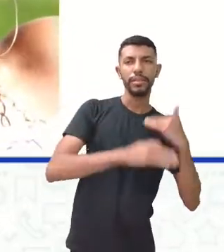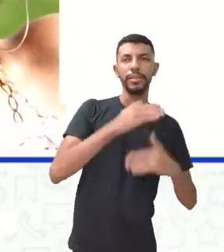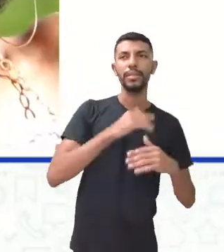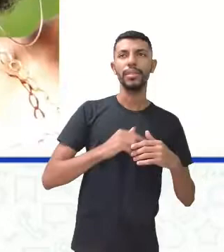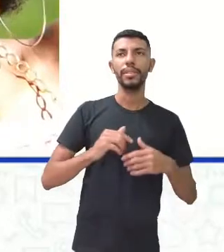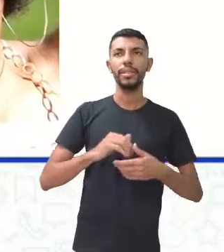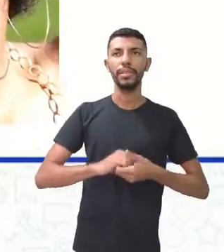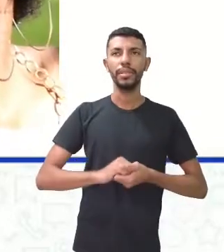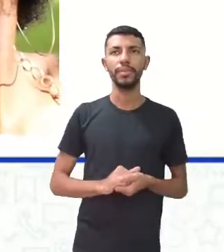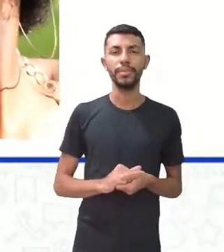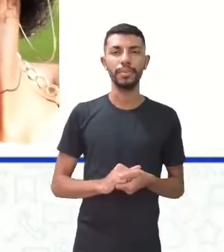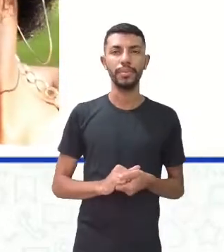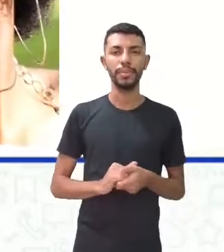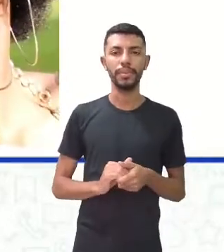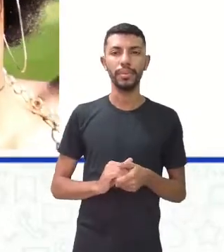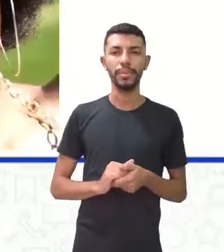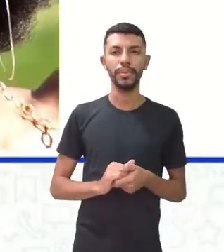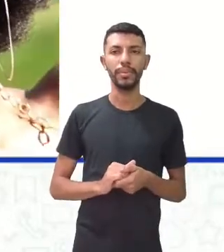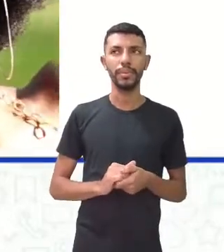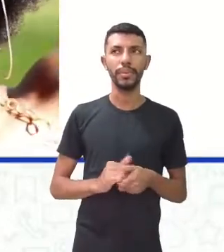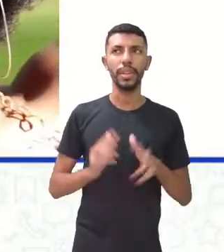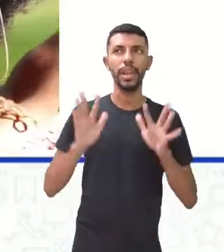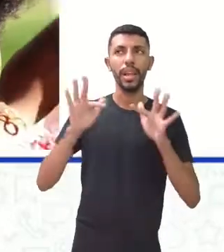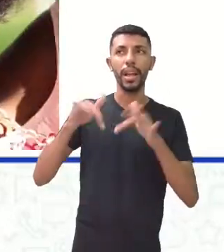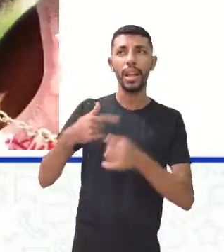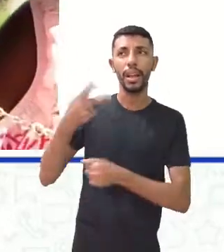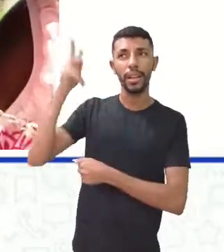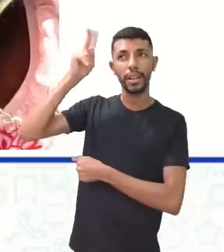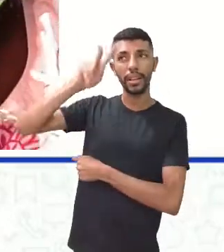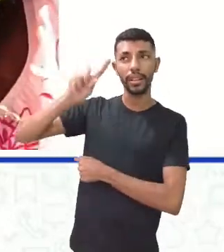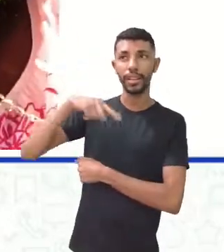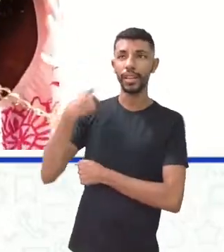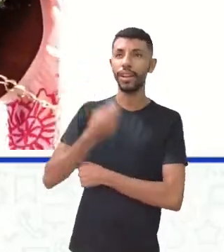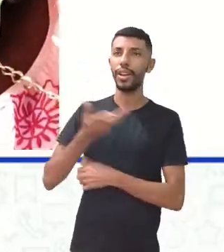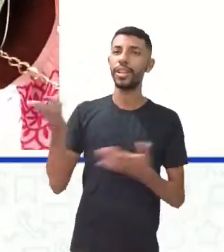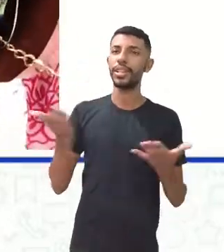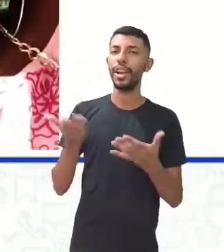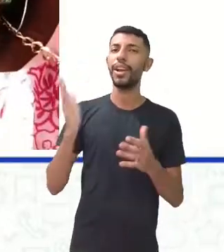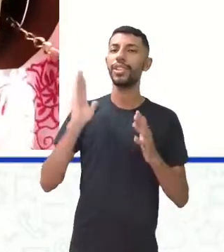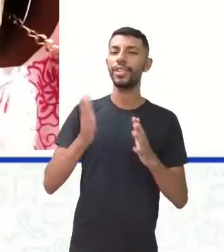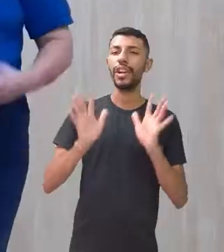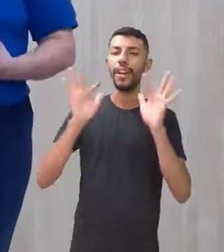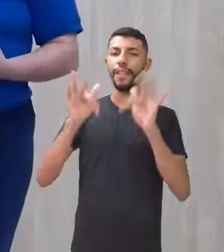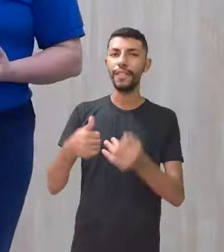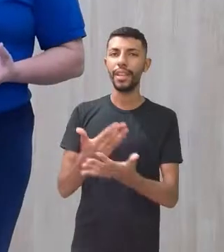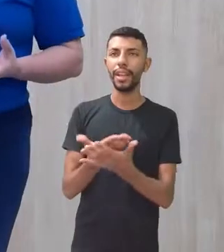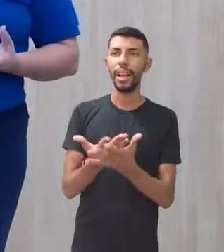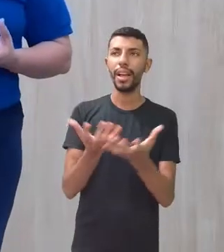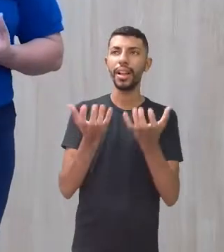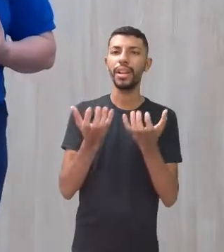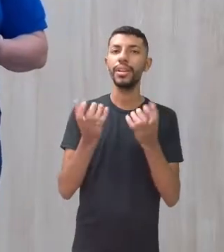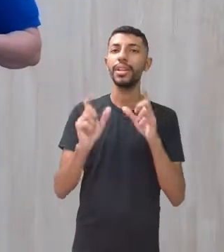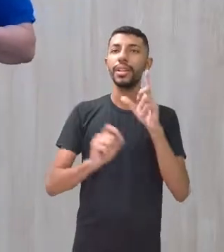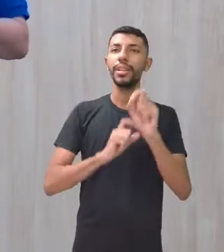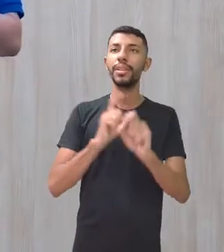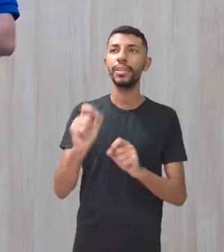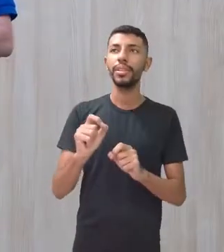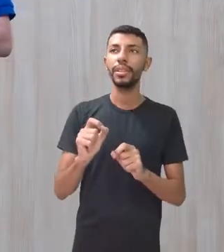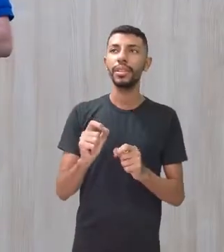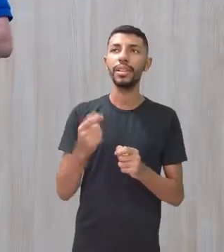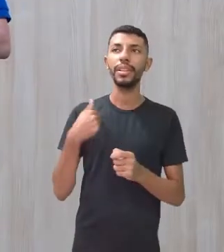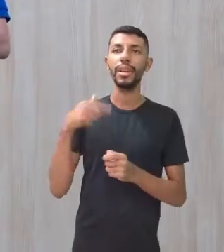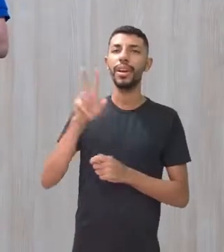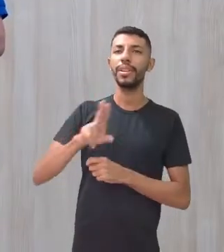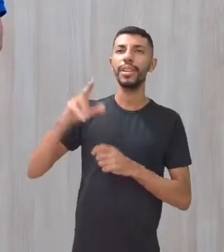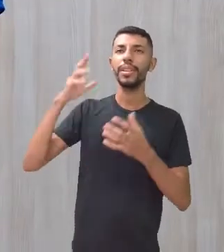Veio frio e me lembrou. A gente está no fim da aula e eu queria que eu coloquei